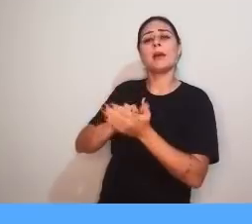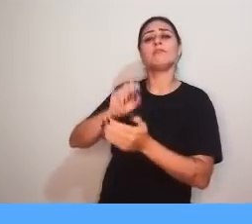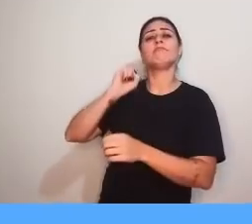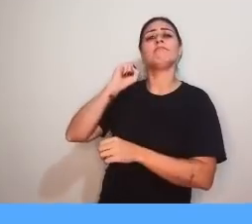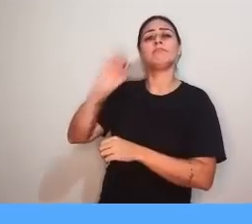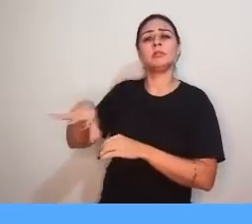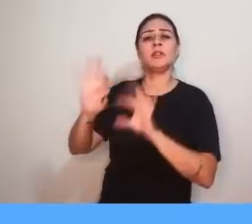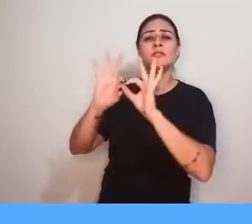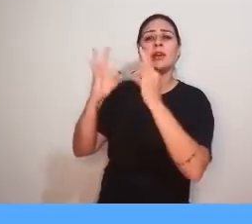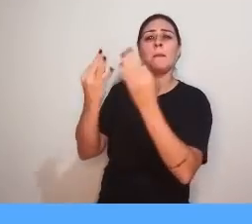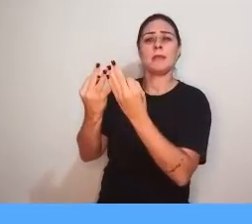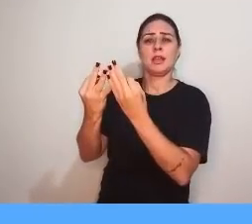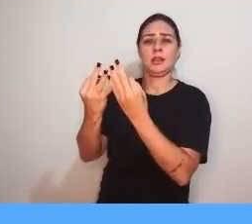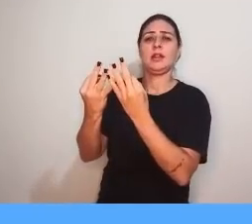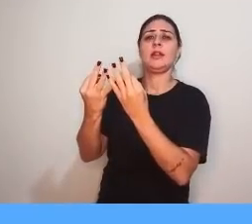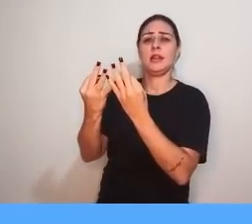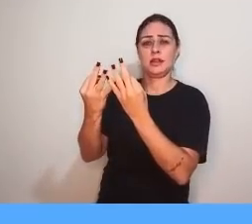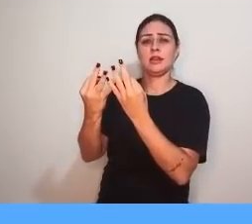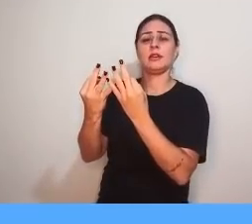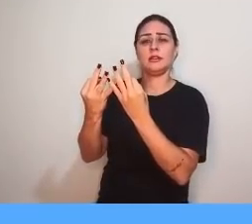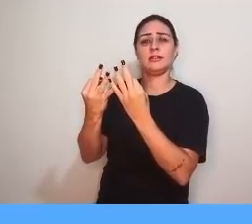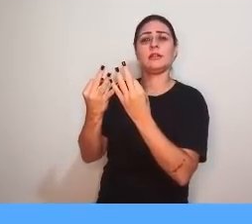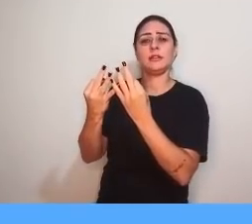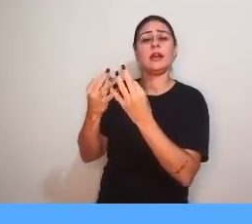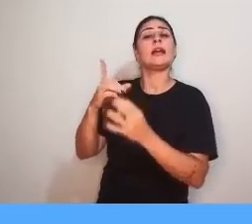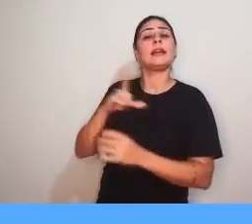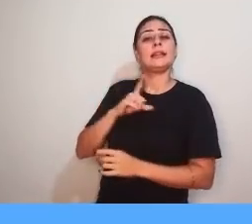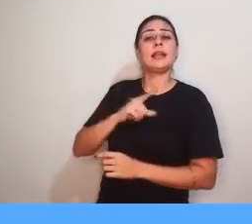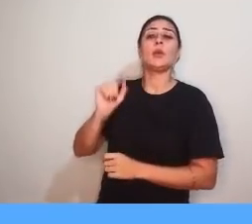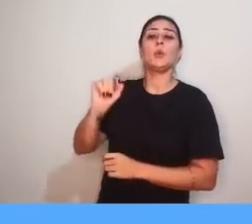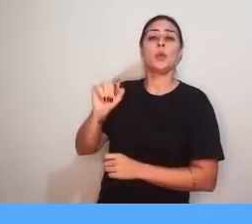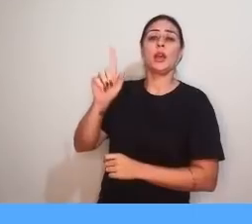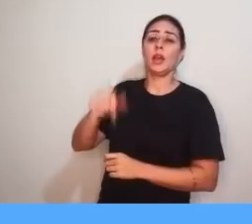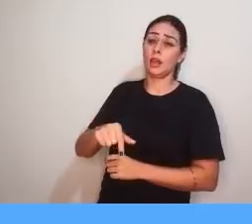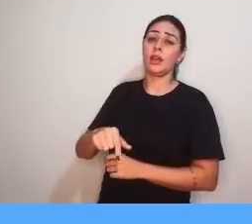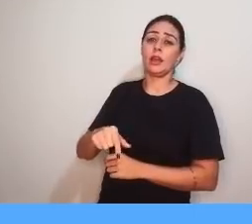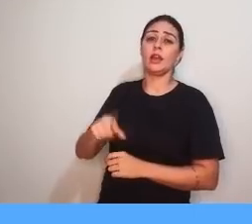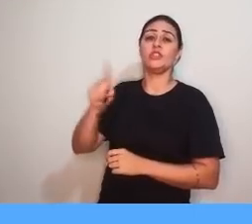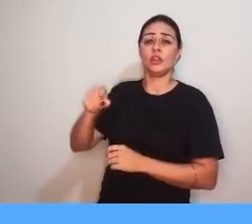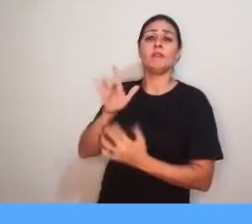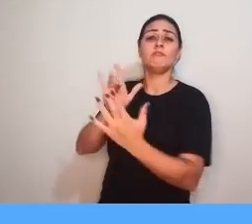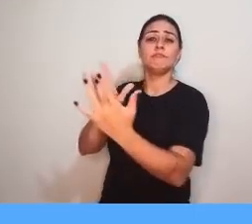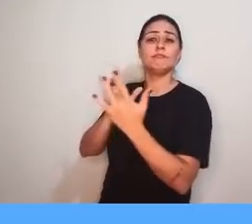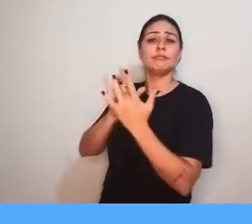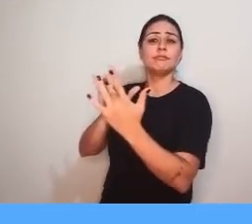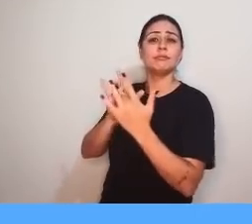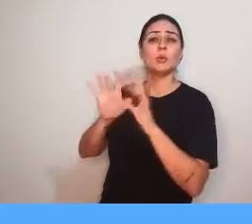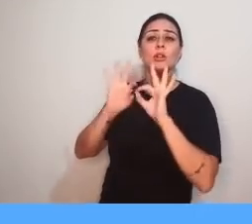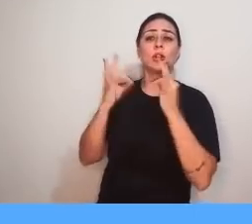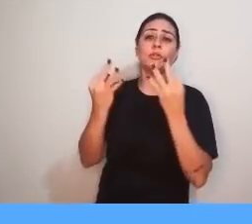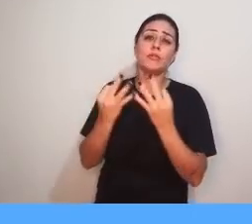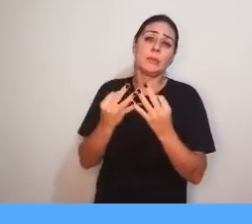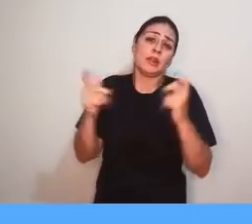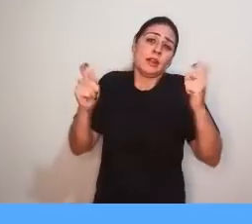Tá? Você está fazendo aqui já uma forma de atuação e interação com essa família dentro da viabilidade do momento que nós